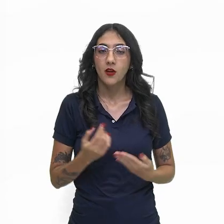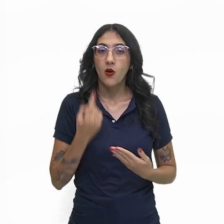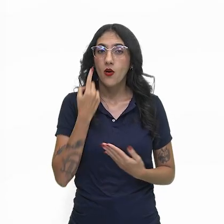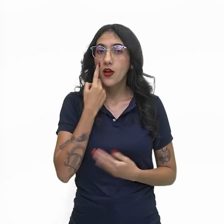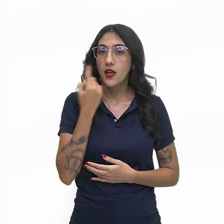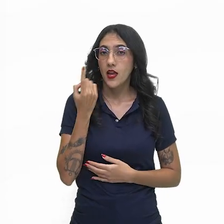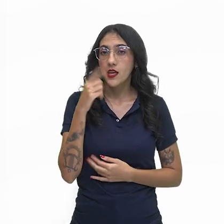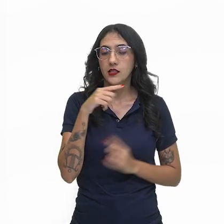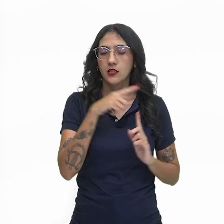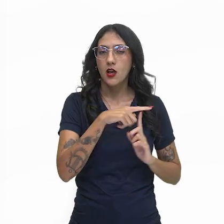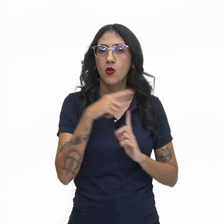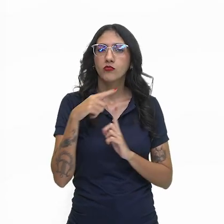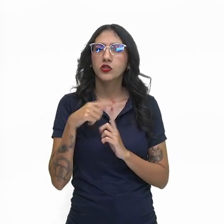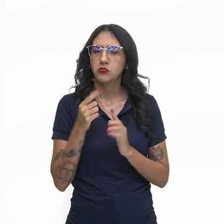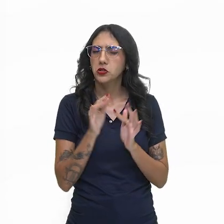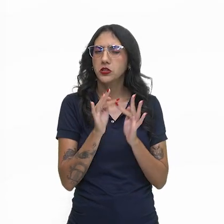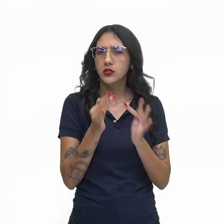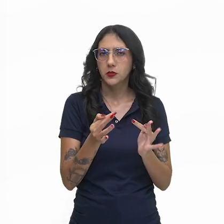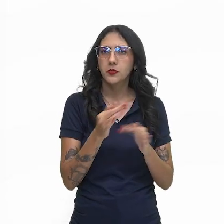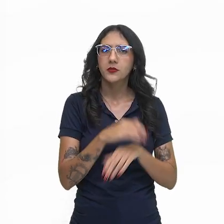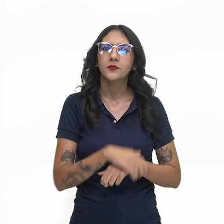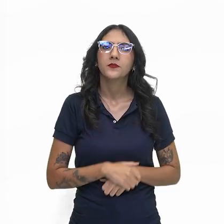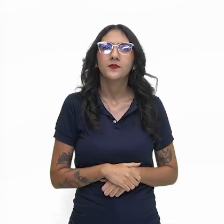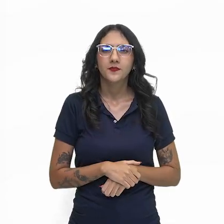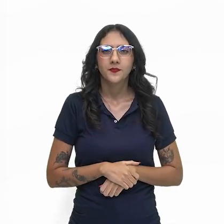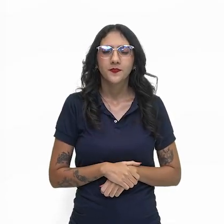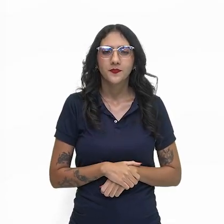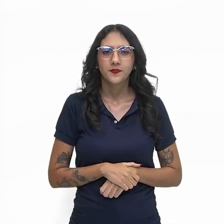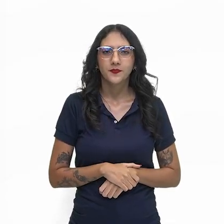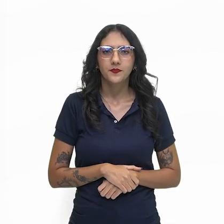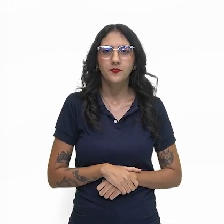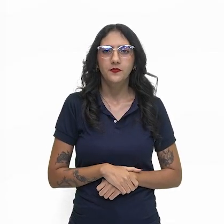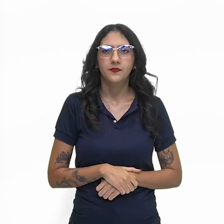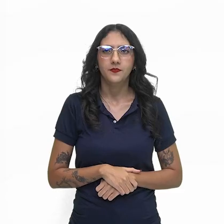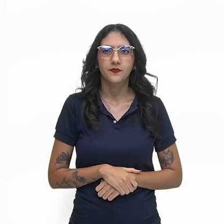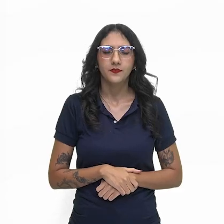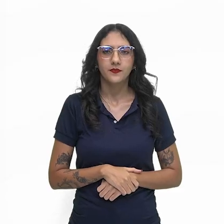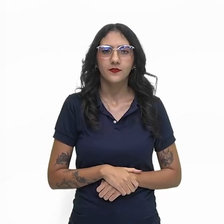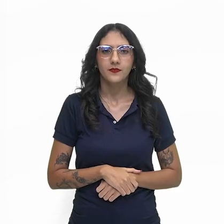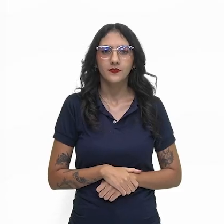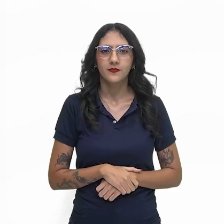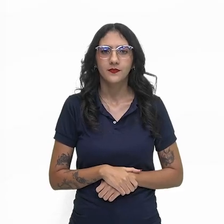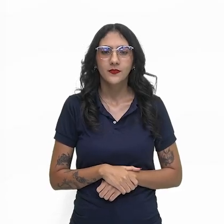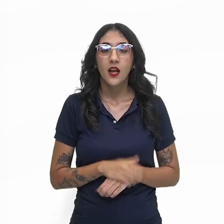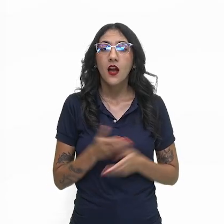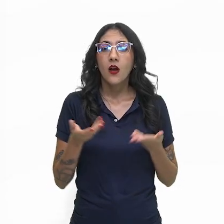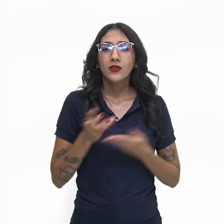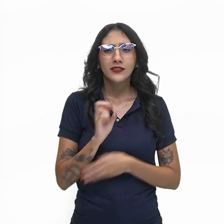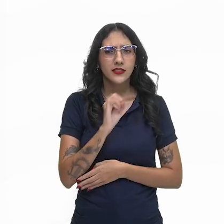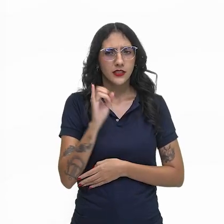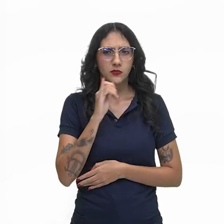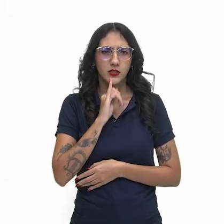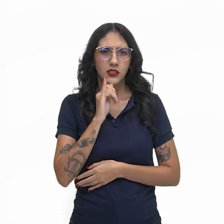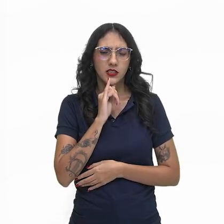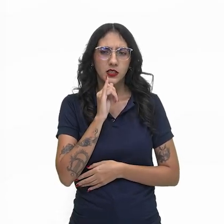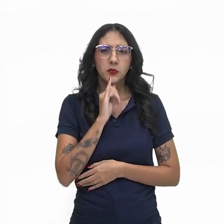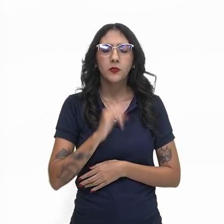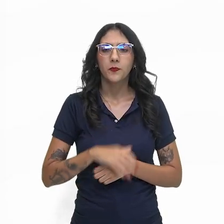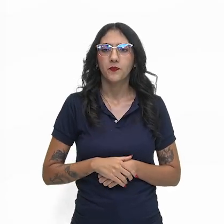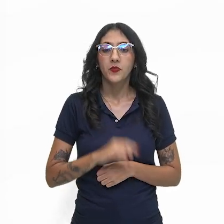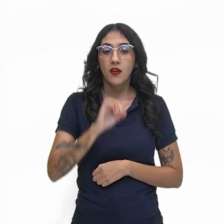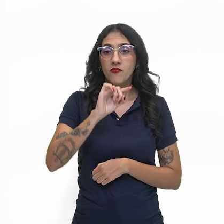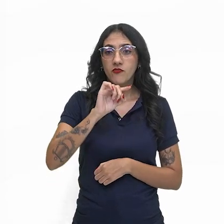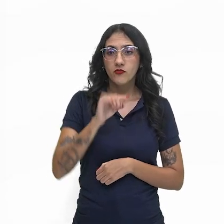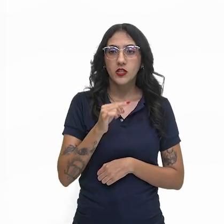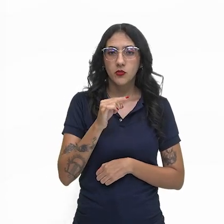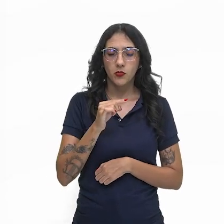de arredondamento bem simples. Agora, falando quando eu tiver duas casas decimais. Vejam